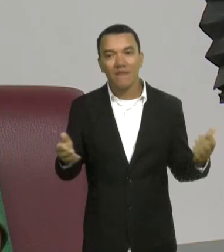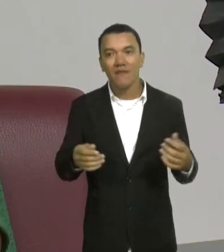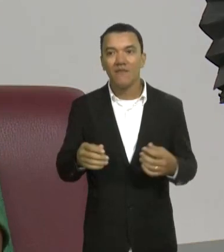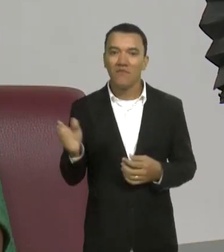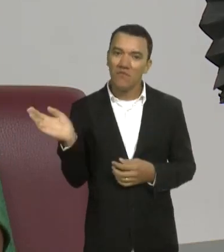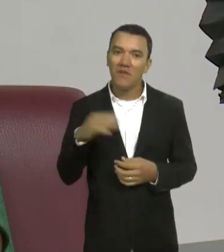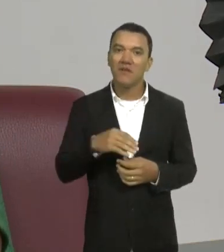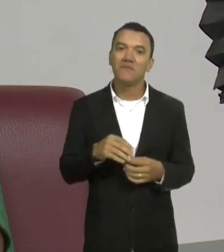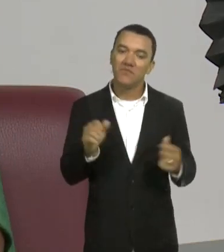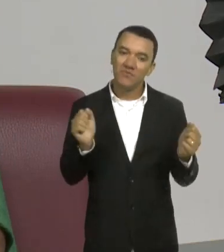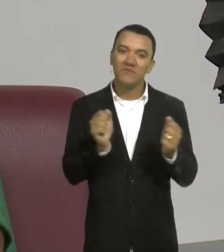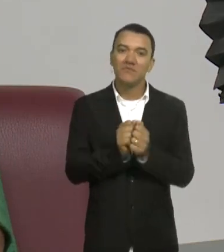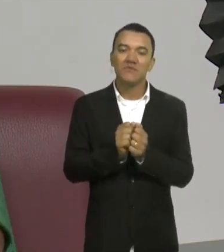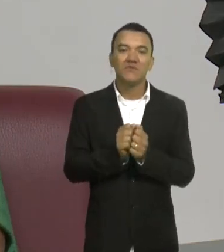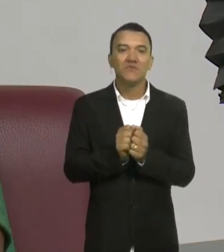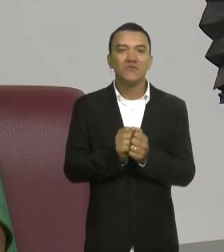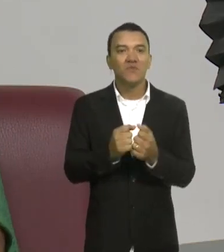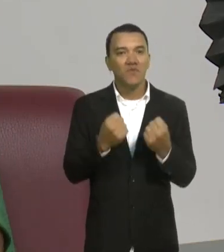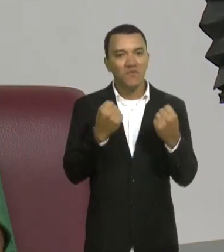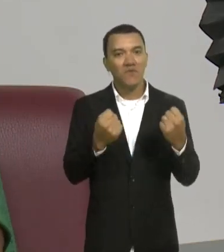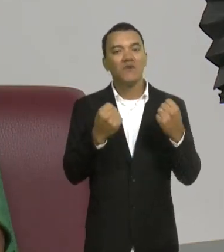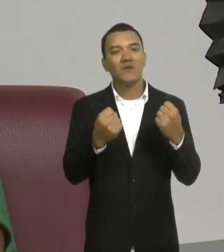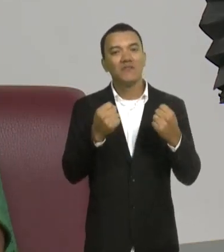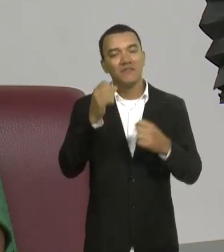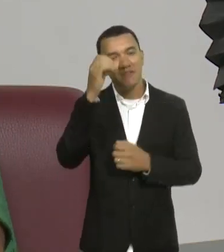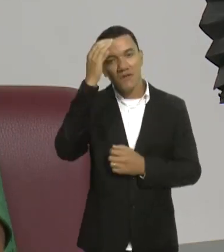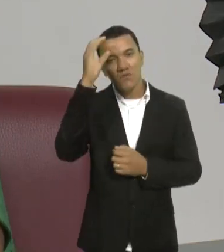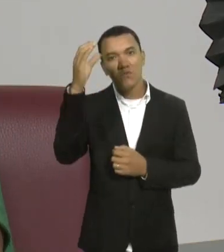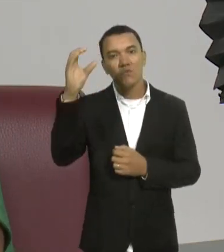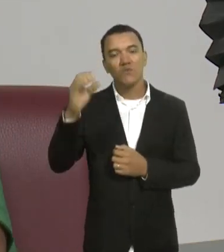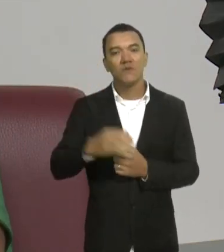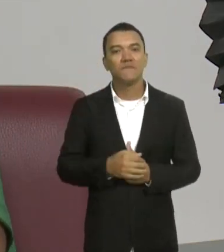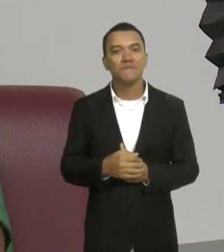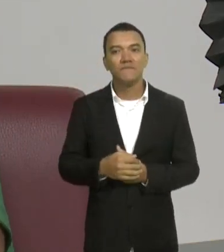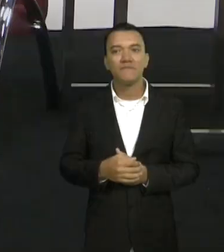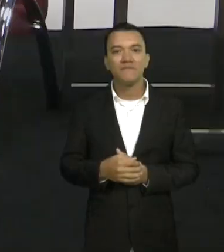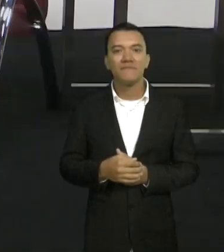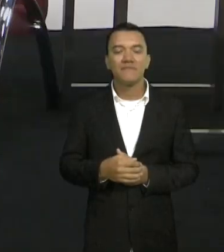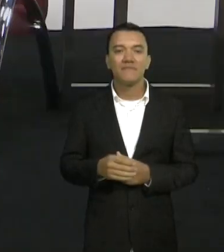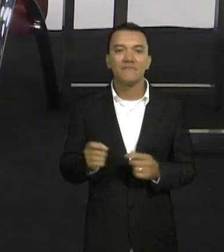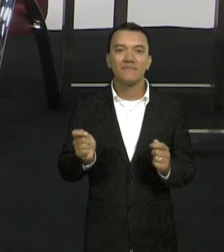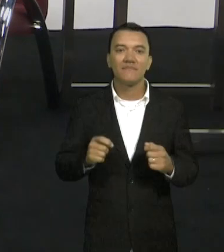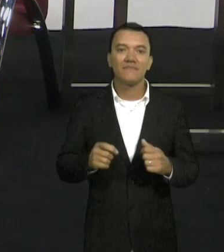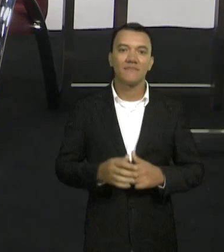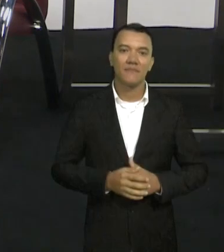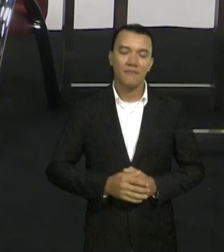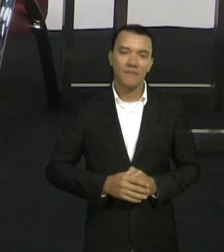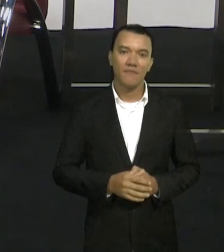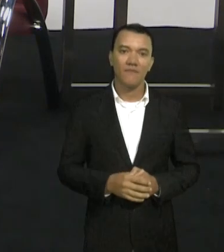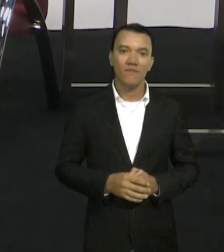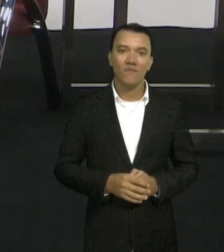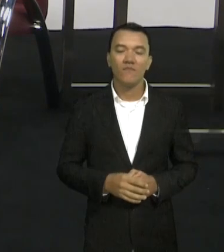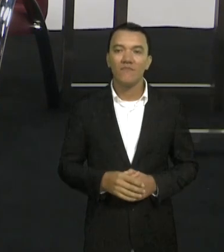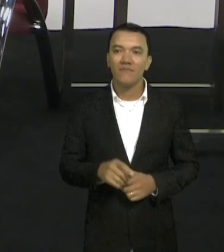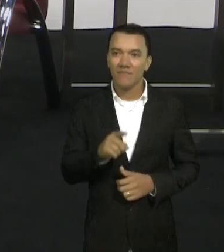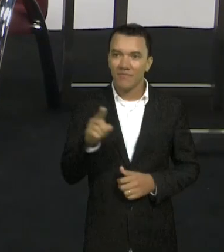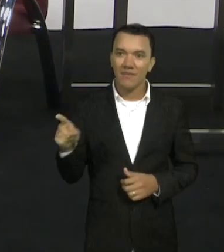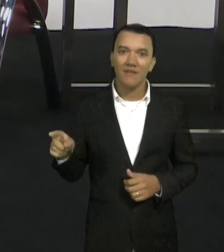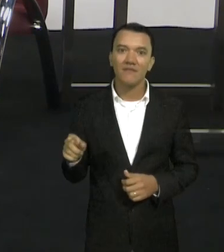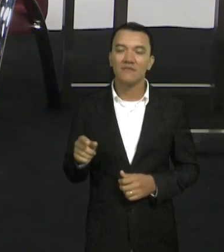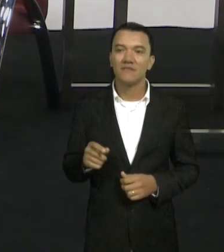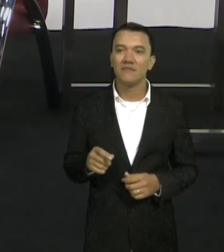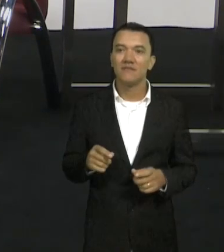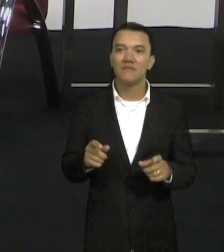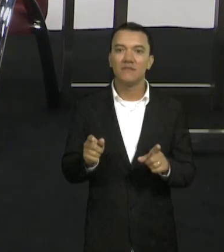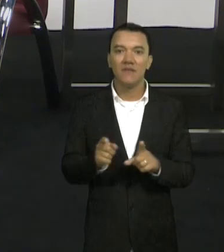lá, vamos fortalecer a nossa cultura, porque merece. É, e se não são vocês e todos aqueles